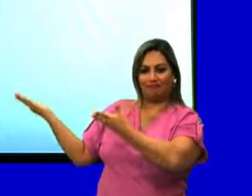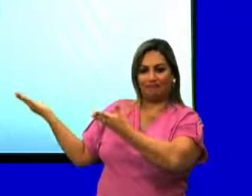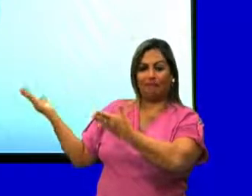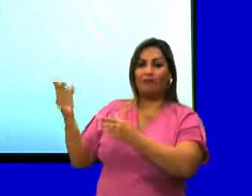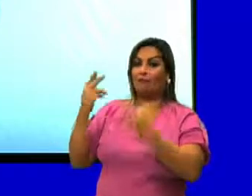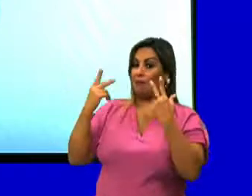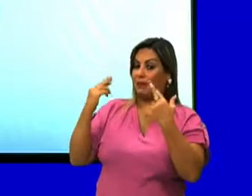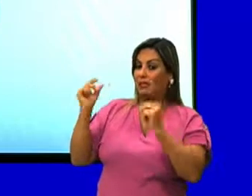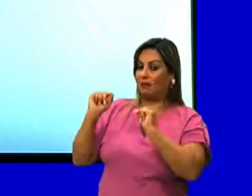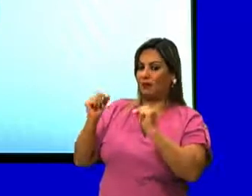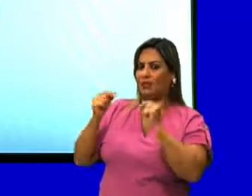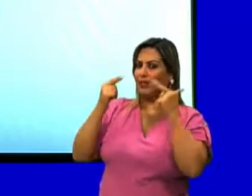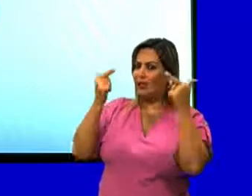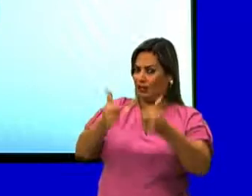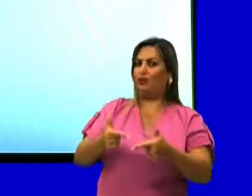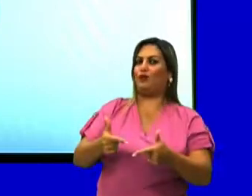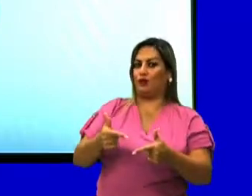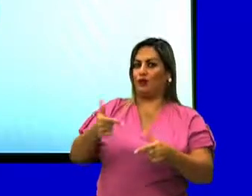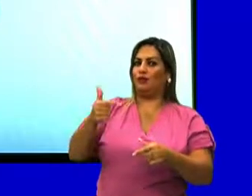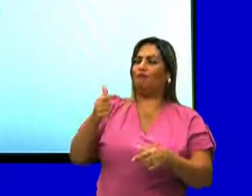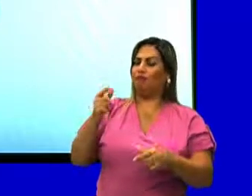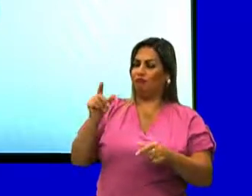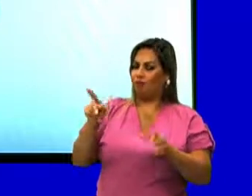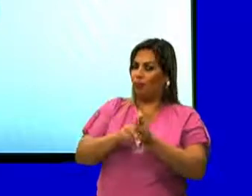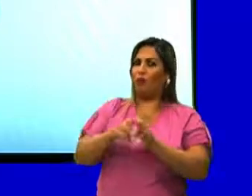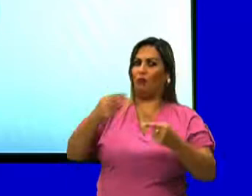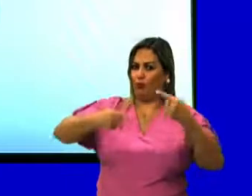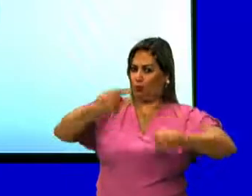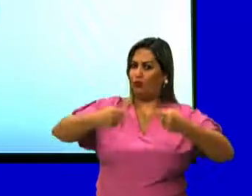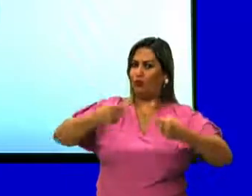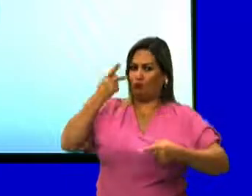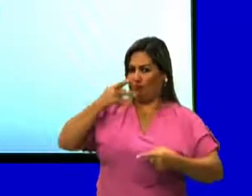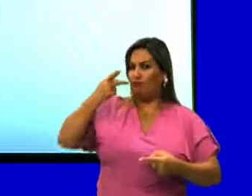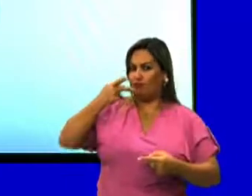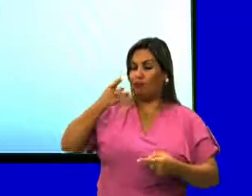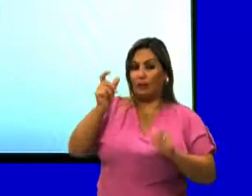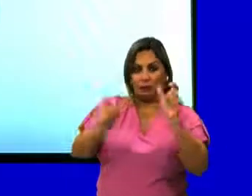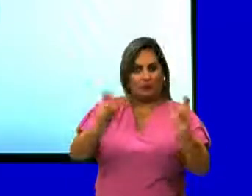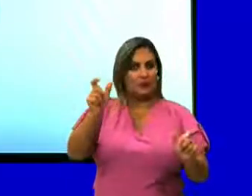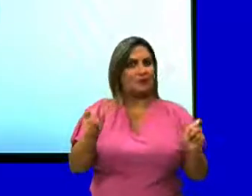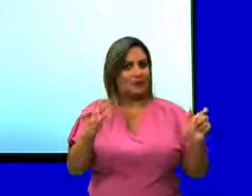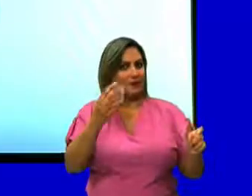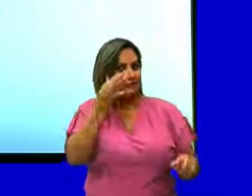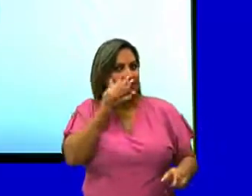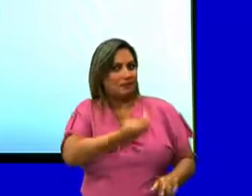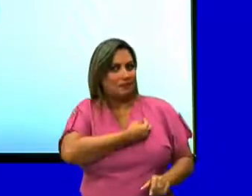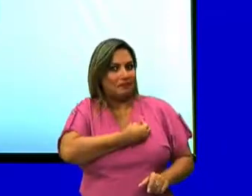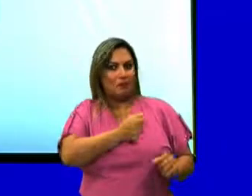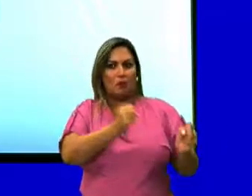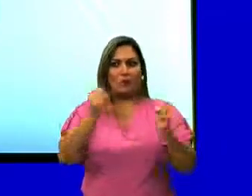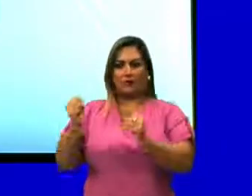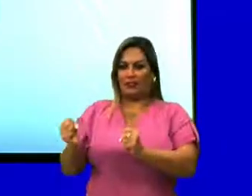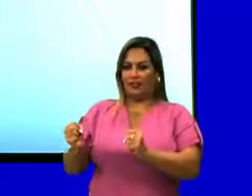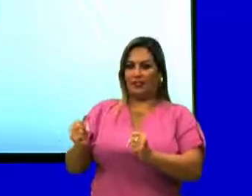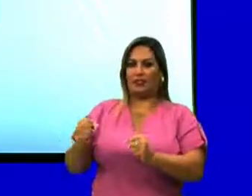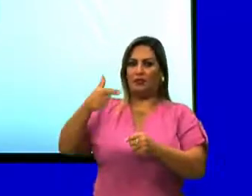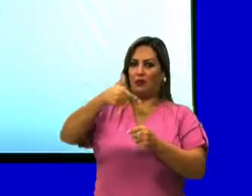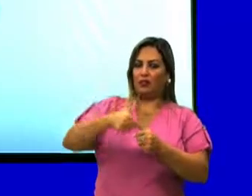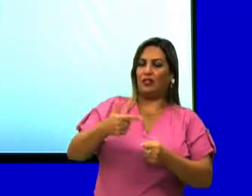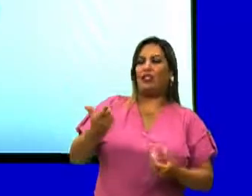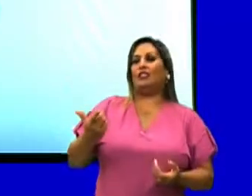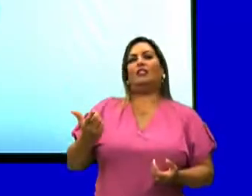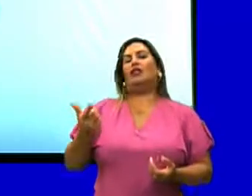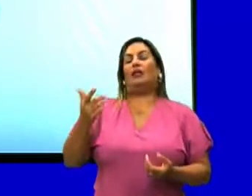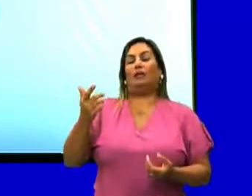normalmente nós vamos perceber críticas políticas. Sim, sempre nós vamos ter alguns personagens que estão no poder, governantes,